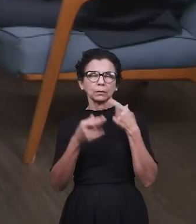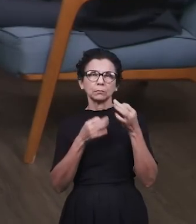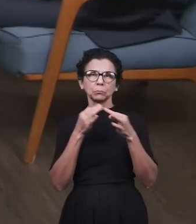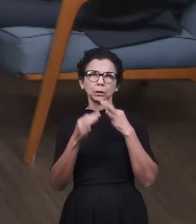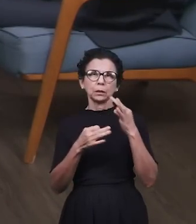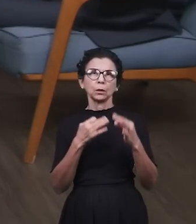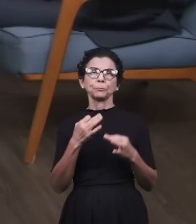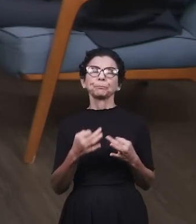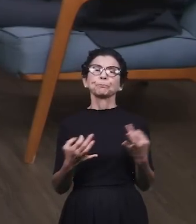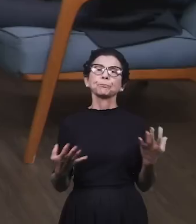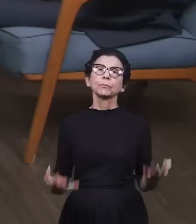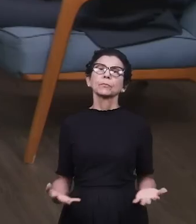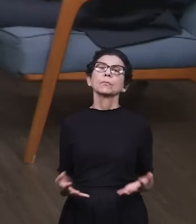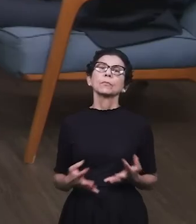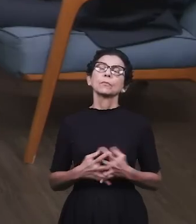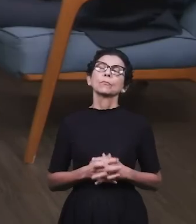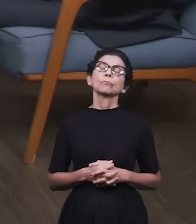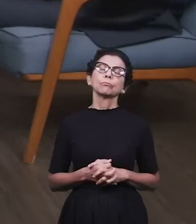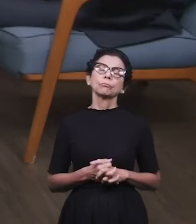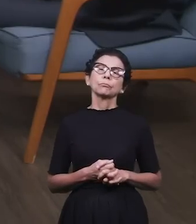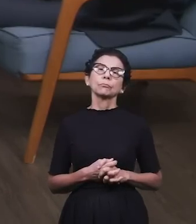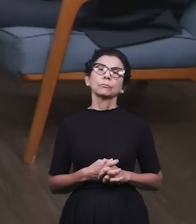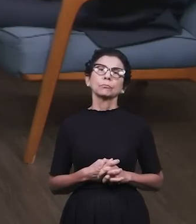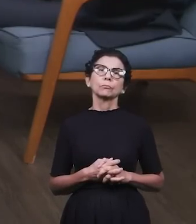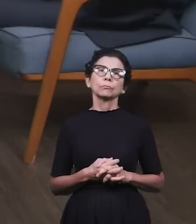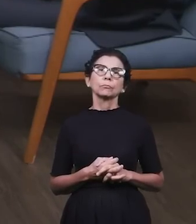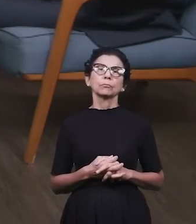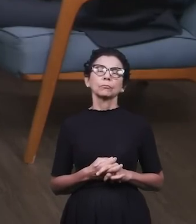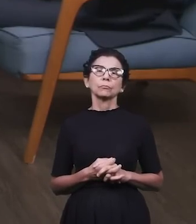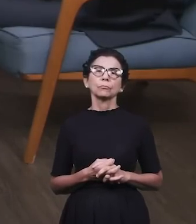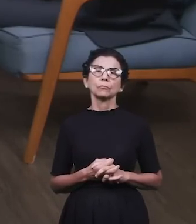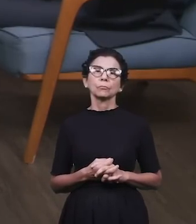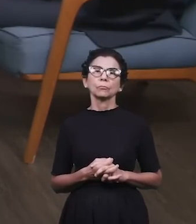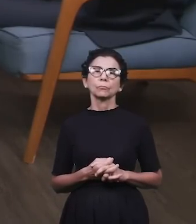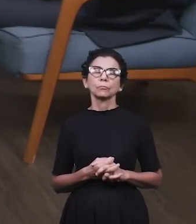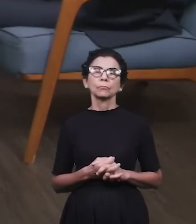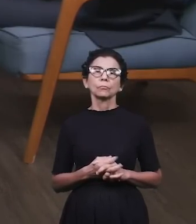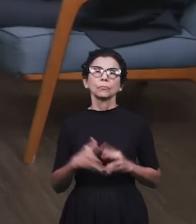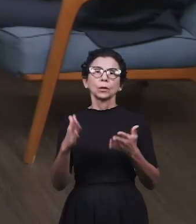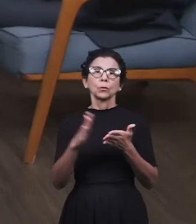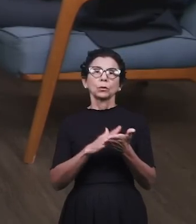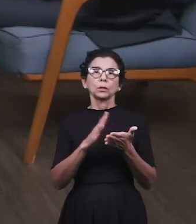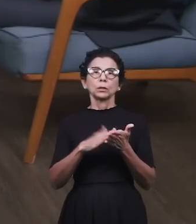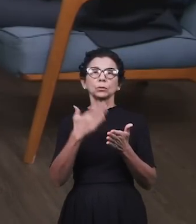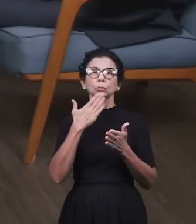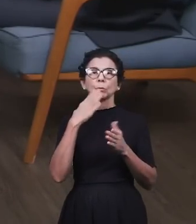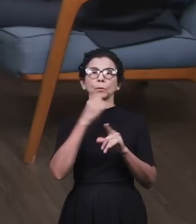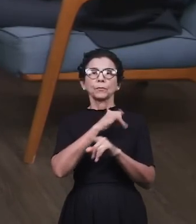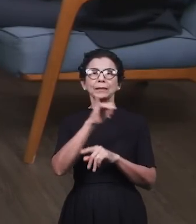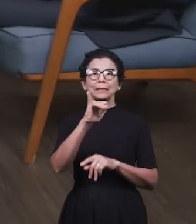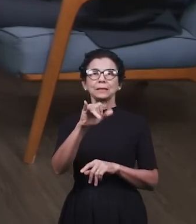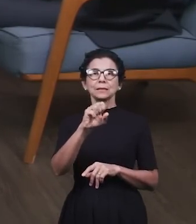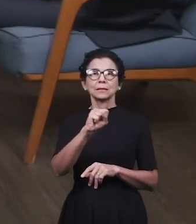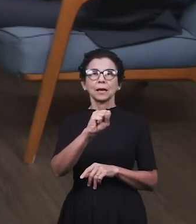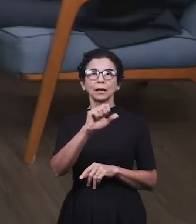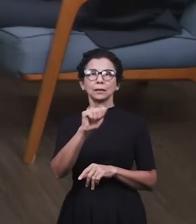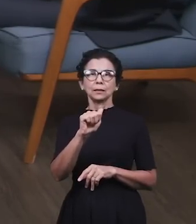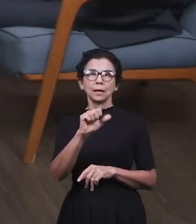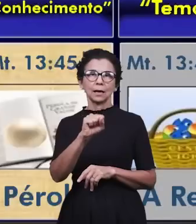o aspecto que está no livro do profeta Isaías, né? Porque você que está assistindo, está vendo